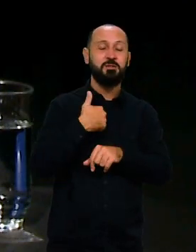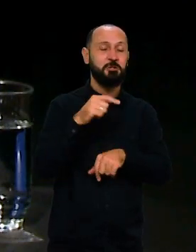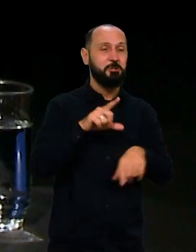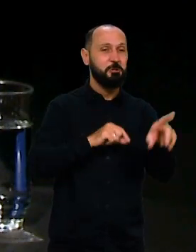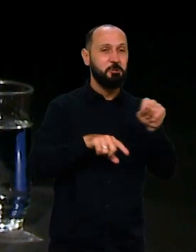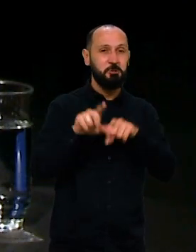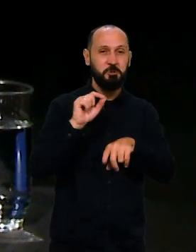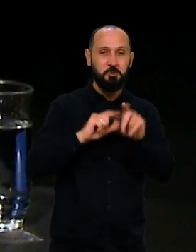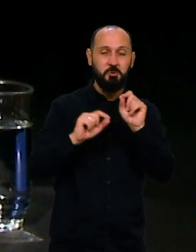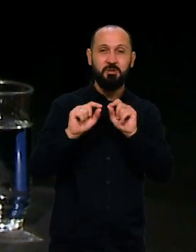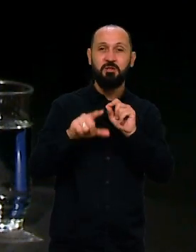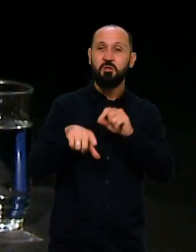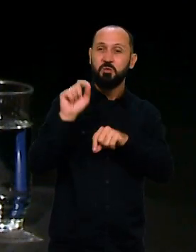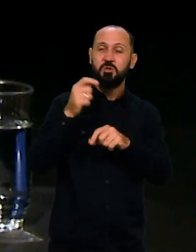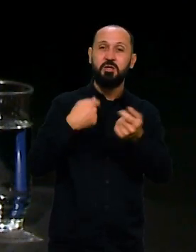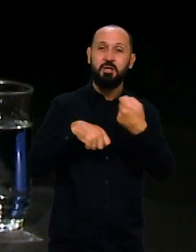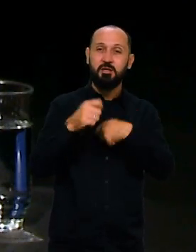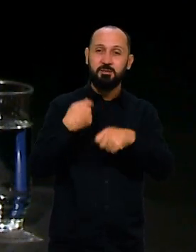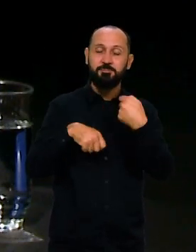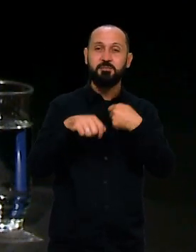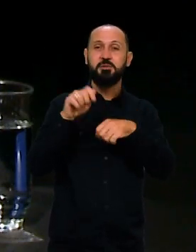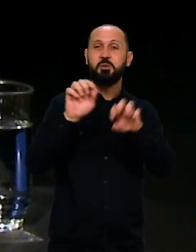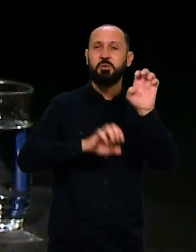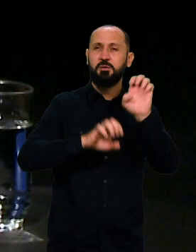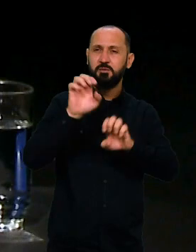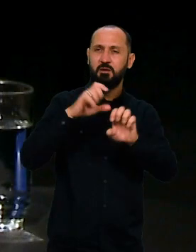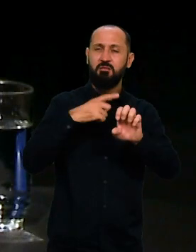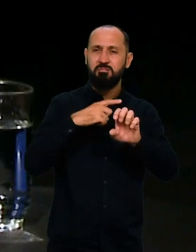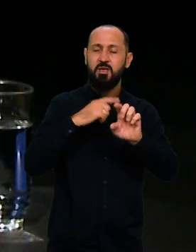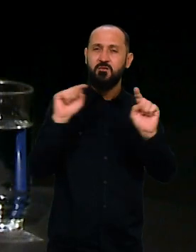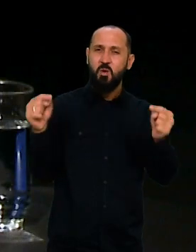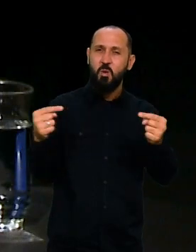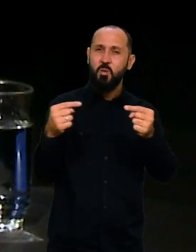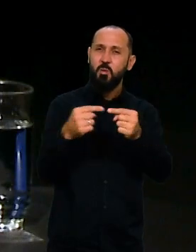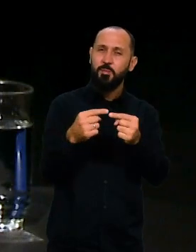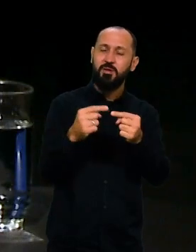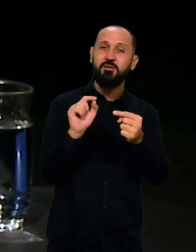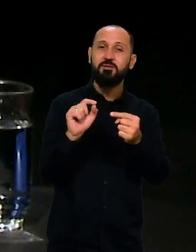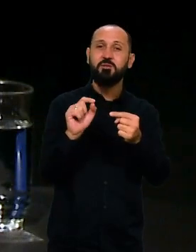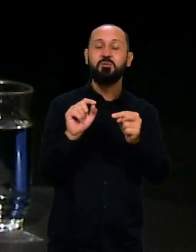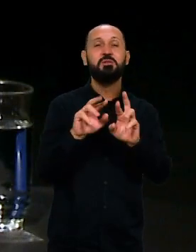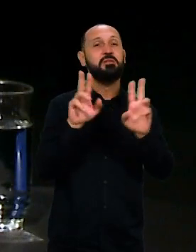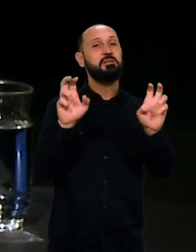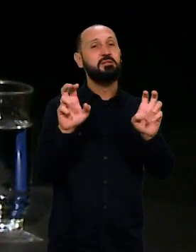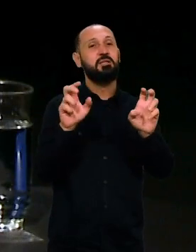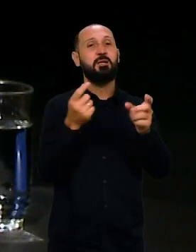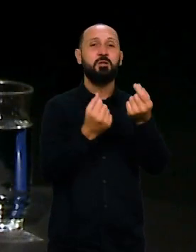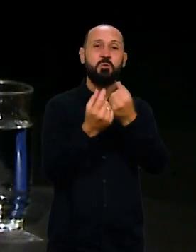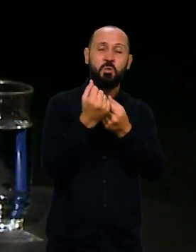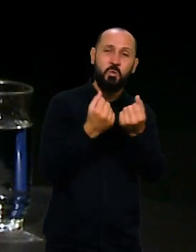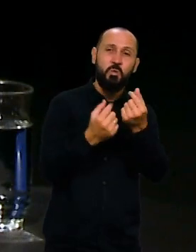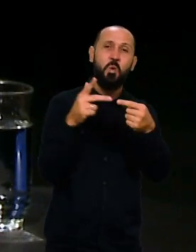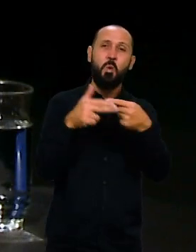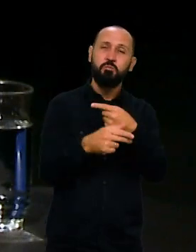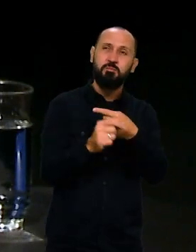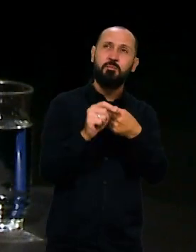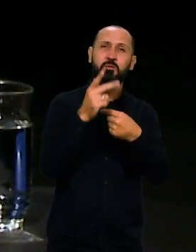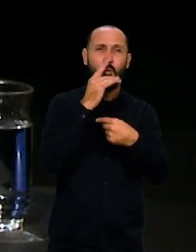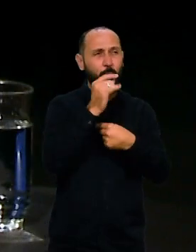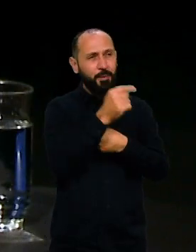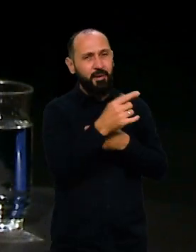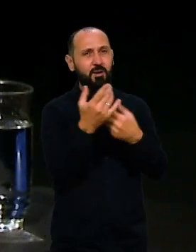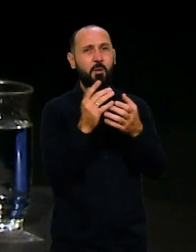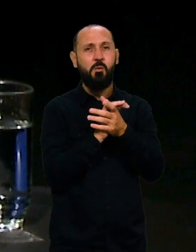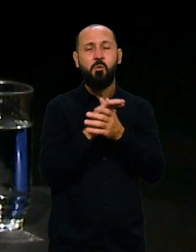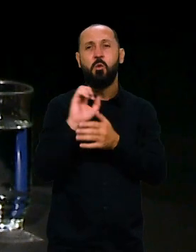muita influência a respeito das nossas escolhas. E escolher a administração de empresas teve relação, assim, com essa questão contábil